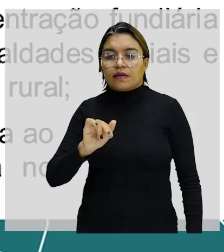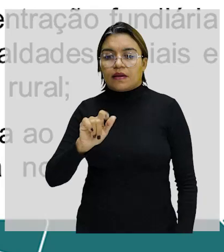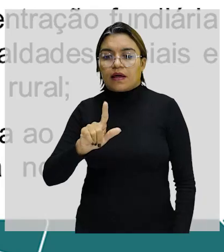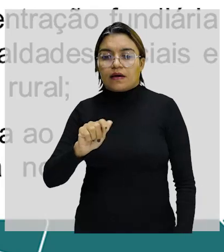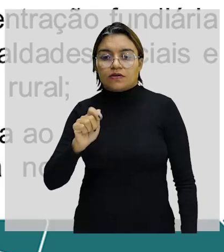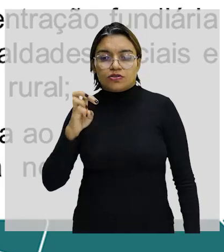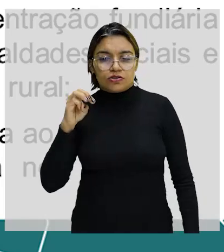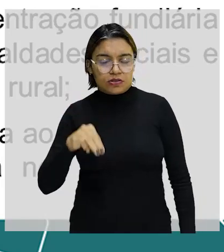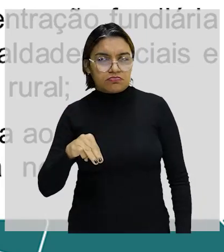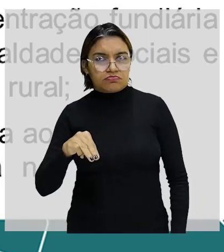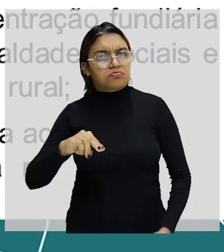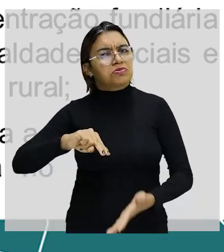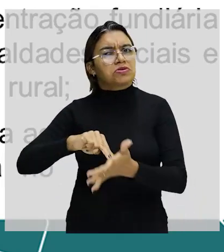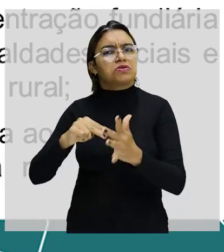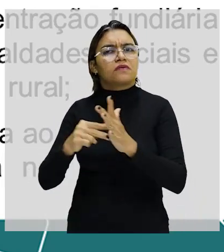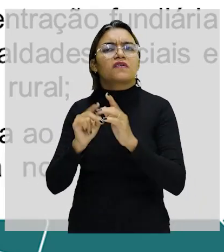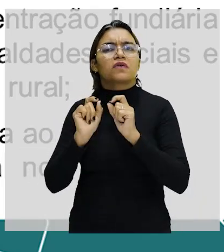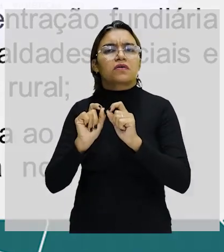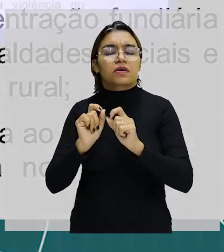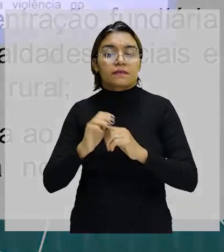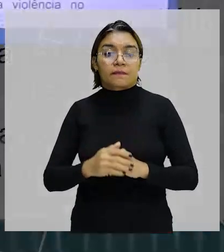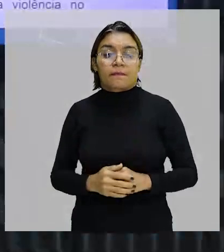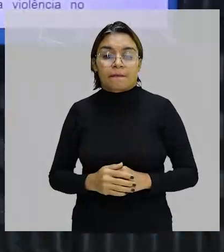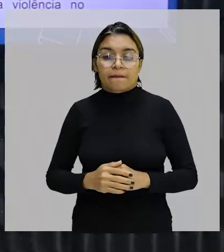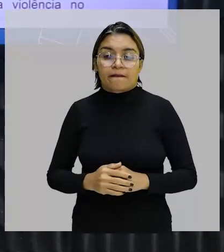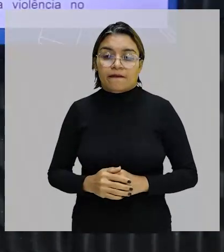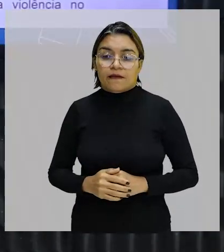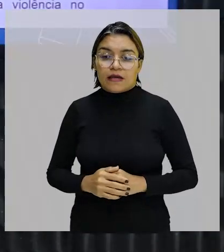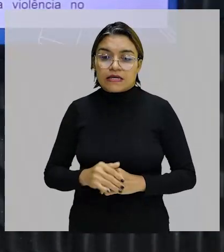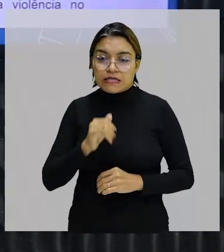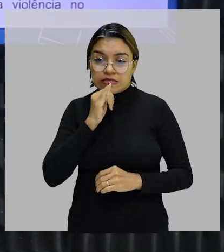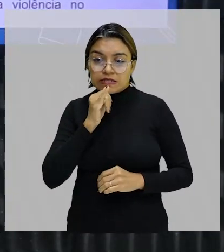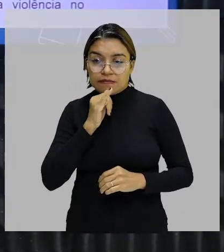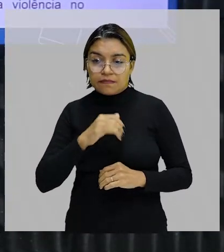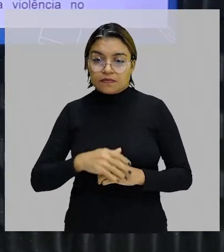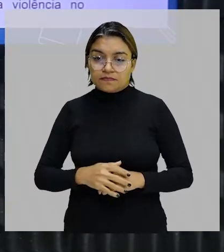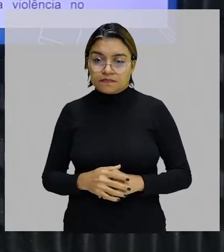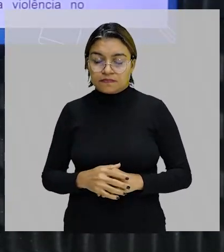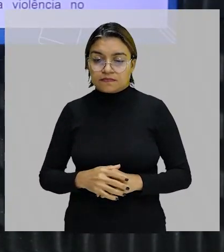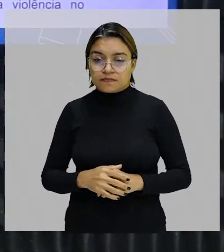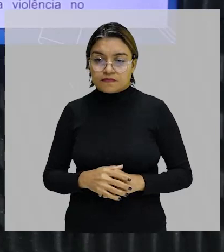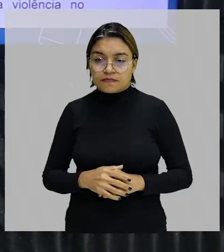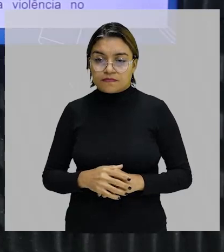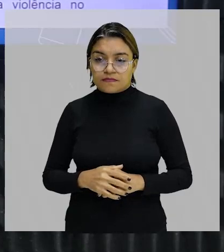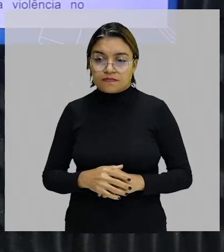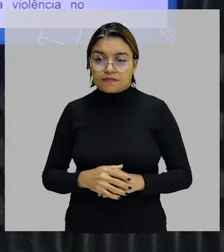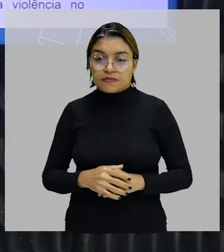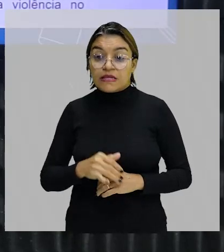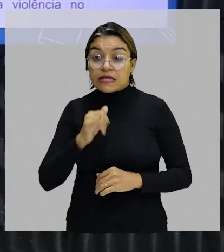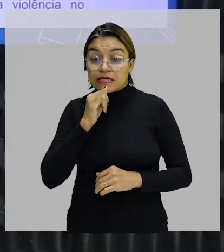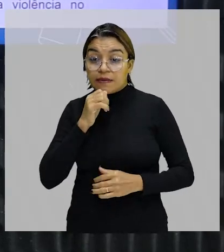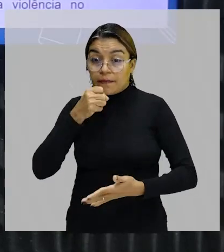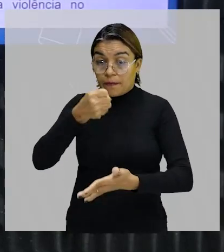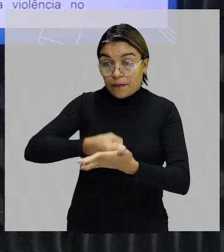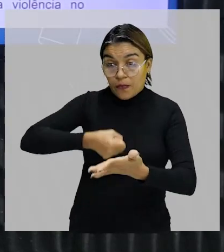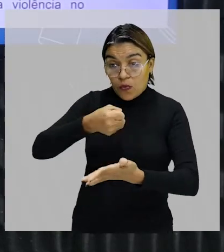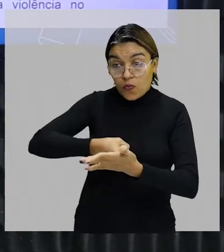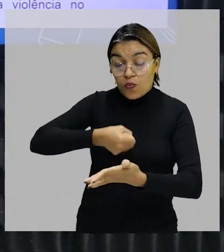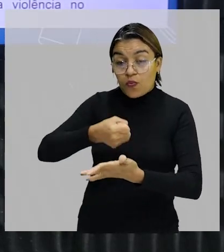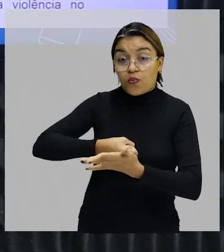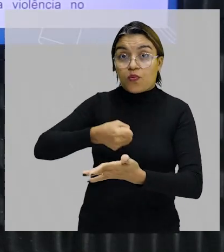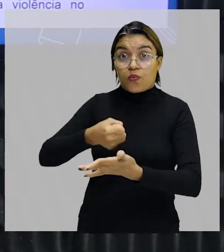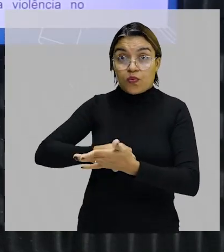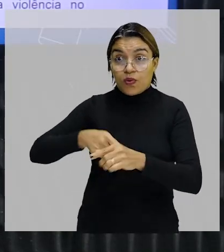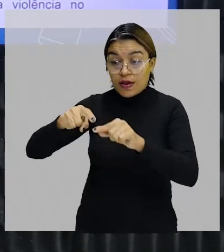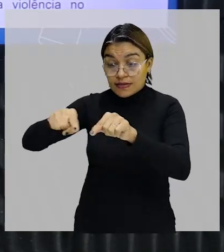O que é essa grilagem, Marcos? Tá? Basicamente, galera, é quando se reivindica a posse de uma terra se